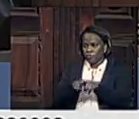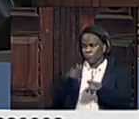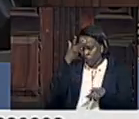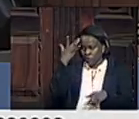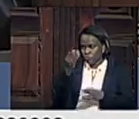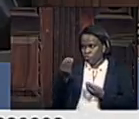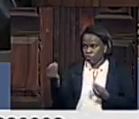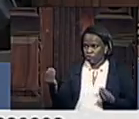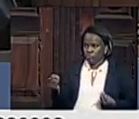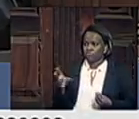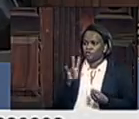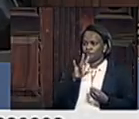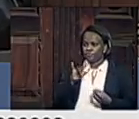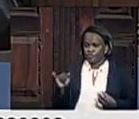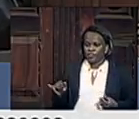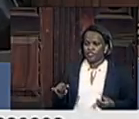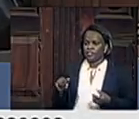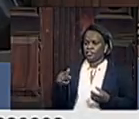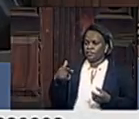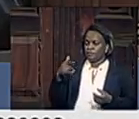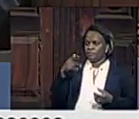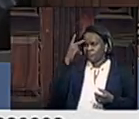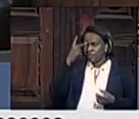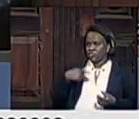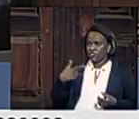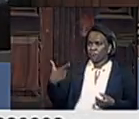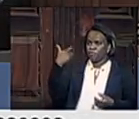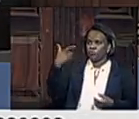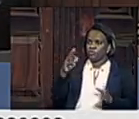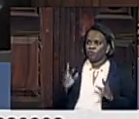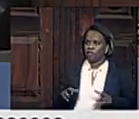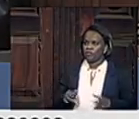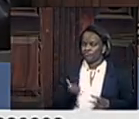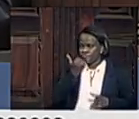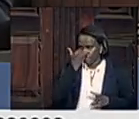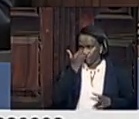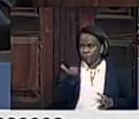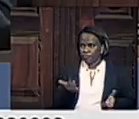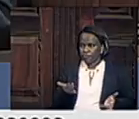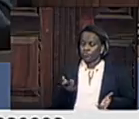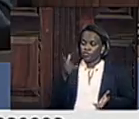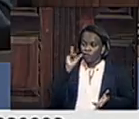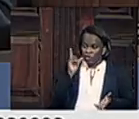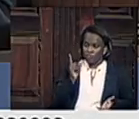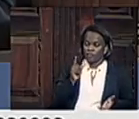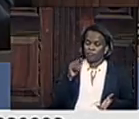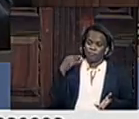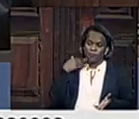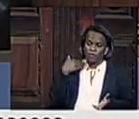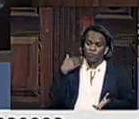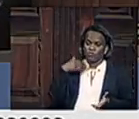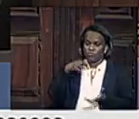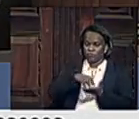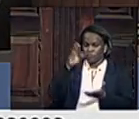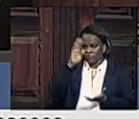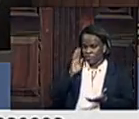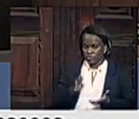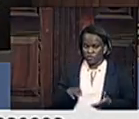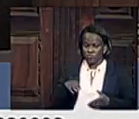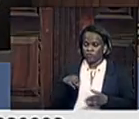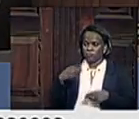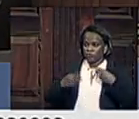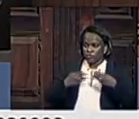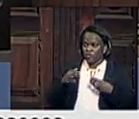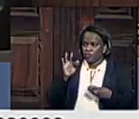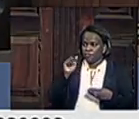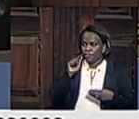se tornará um verdadeiro tiro no pé. Ontem, o Banco Central do Brasil e o Ministério da Fazenda revisaram para baixo, para